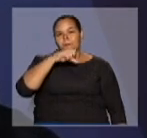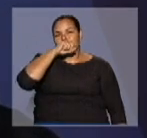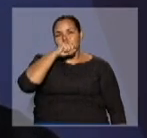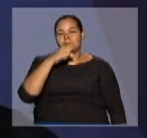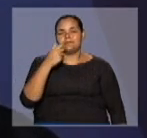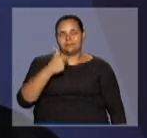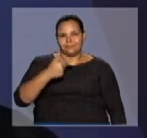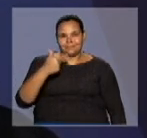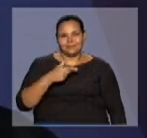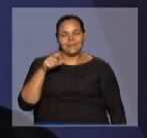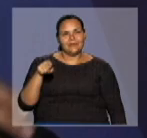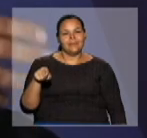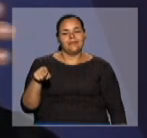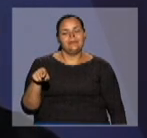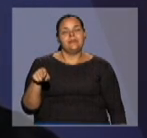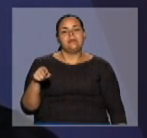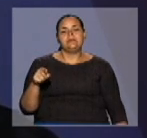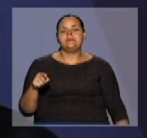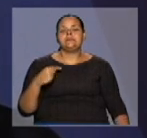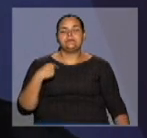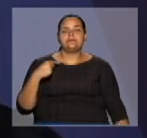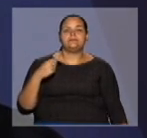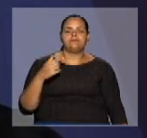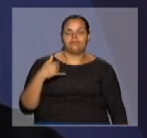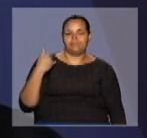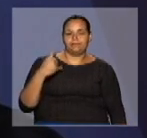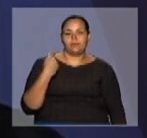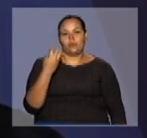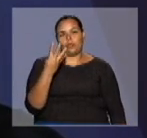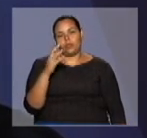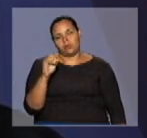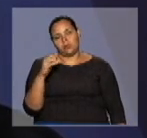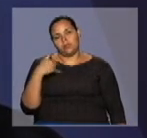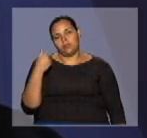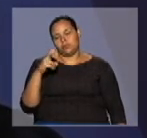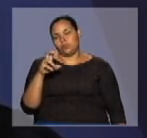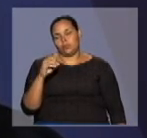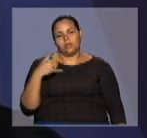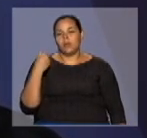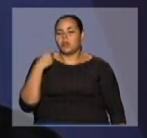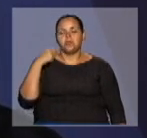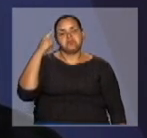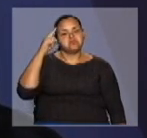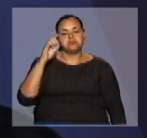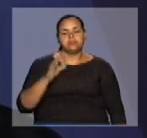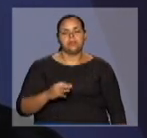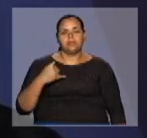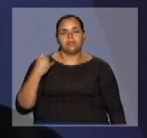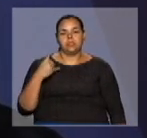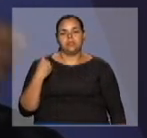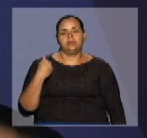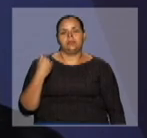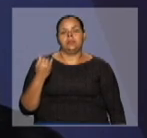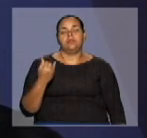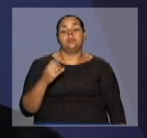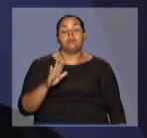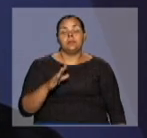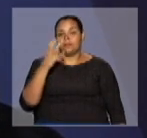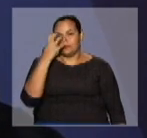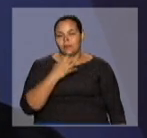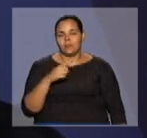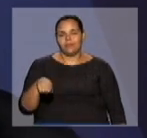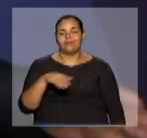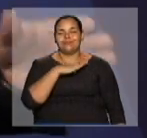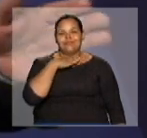né, a princípio, numa faixa aí de 40, 50 anos, eu não tenho esse dado certo, teve uma forma mais